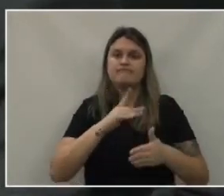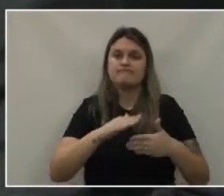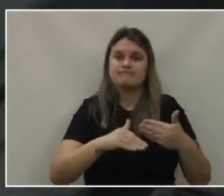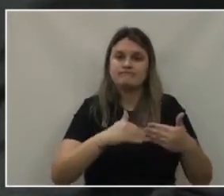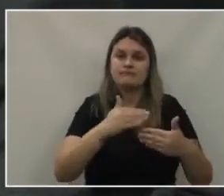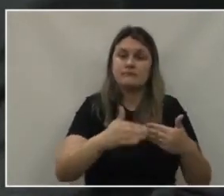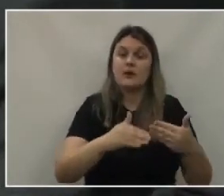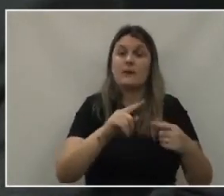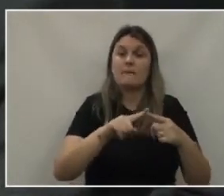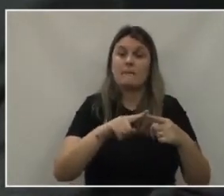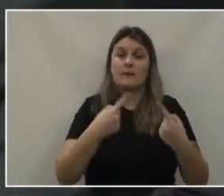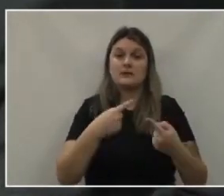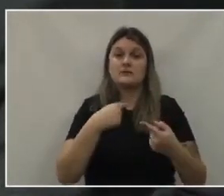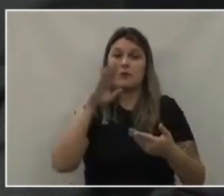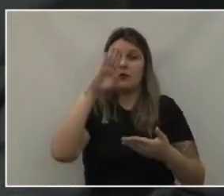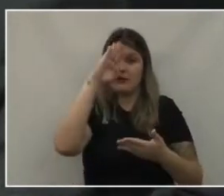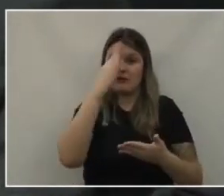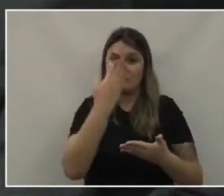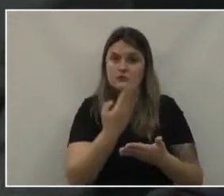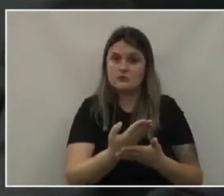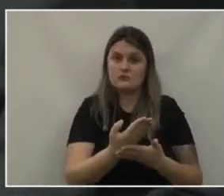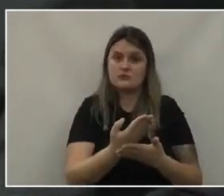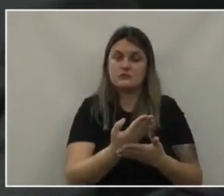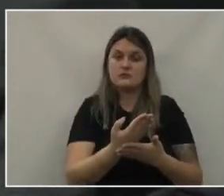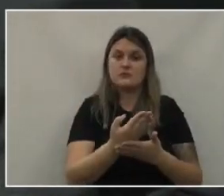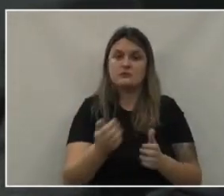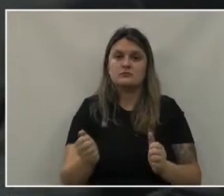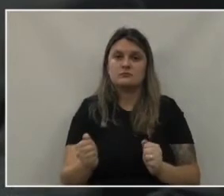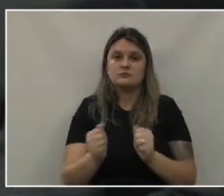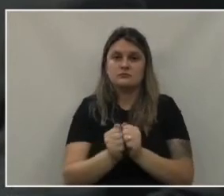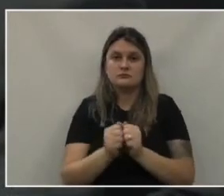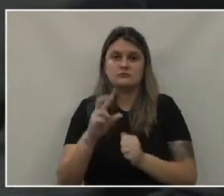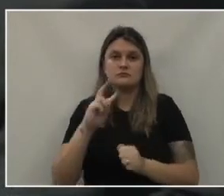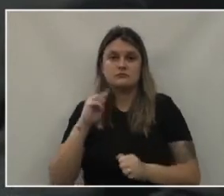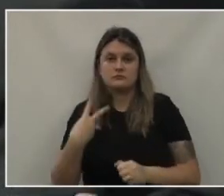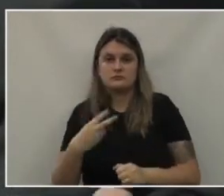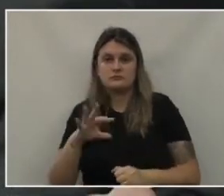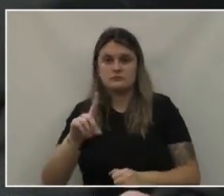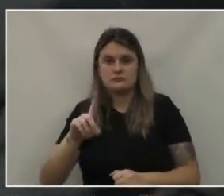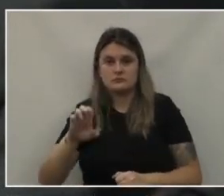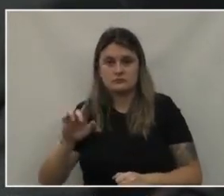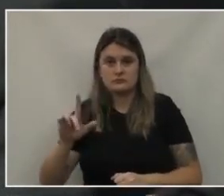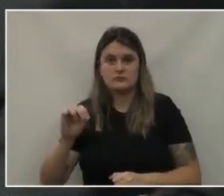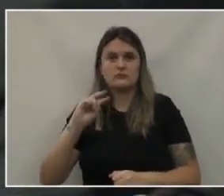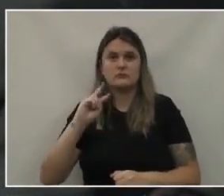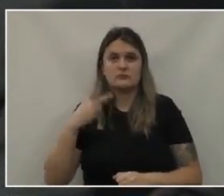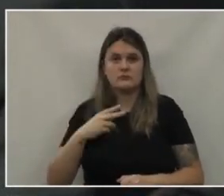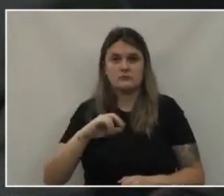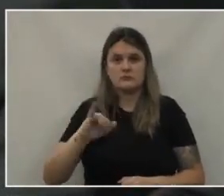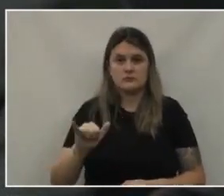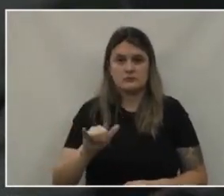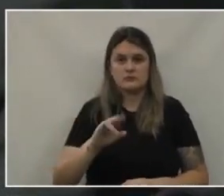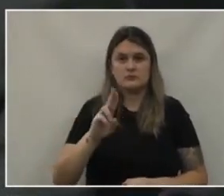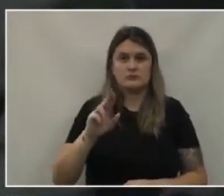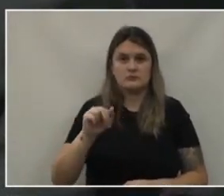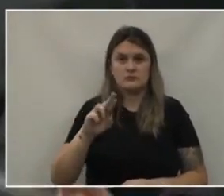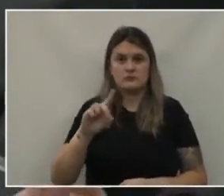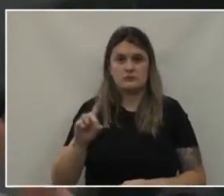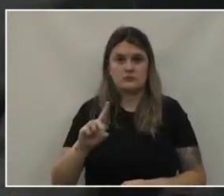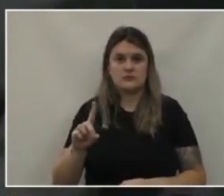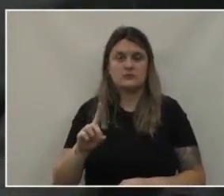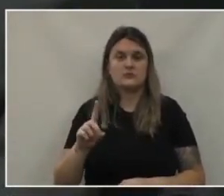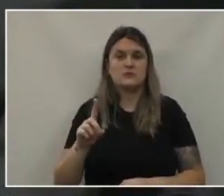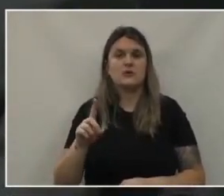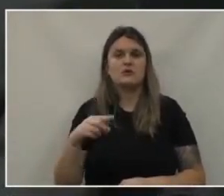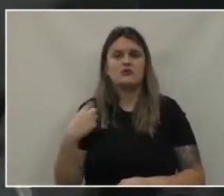avanços, mas eu acredito que, junto aí com o vereador Diego, o vereador Juarez, estaremos